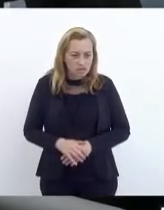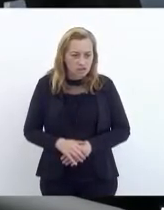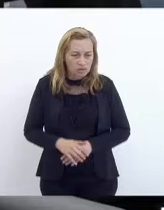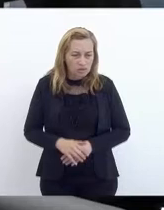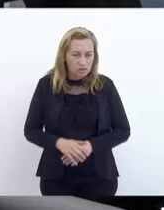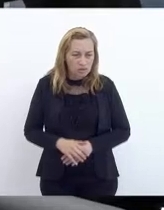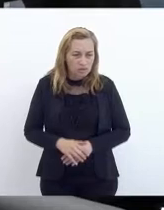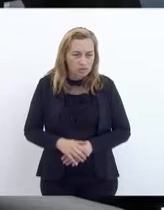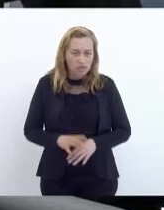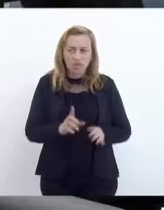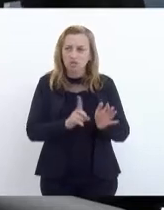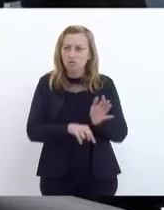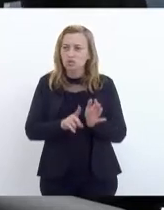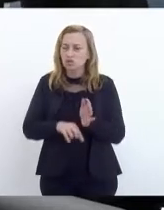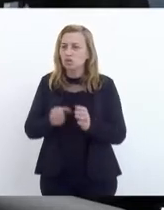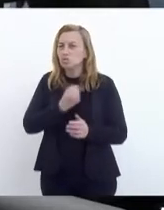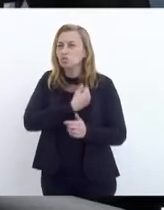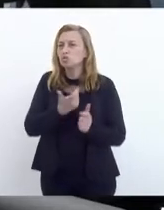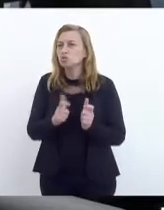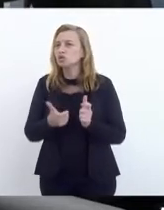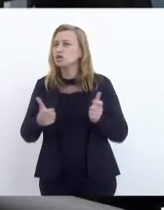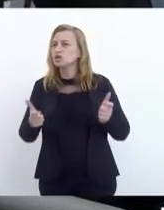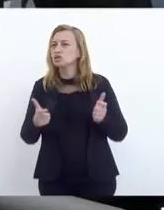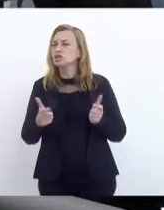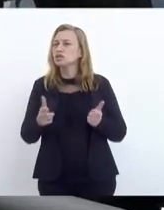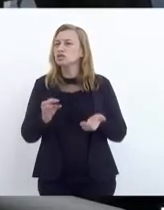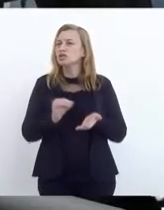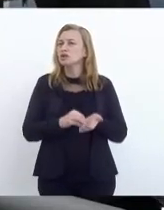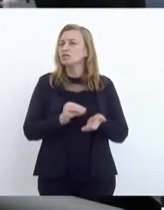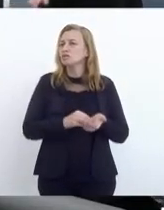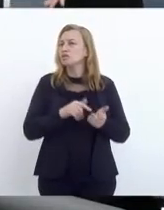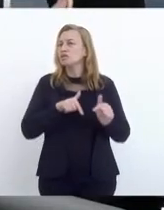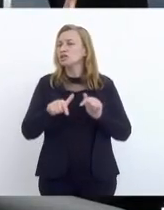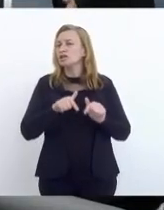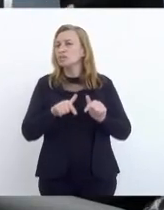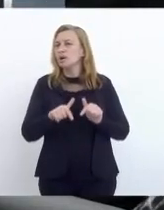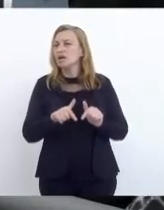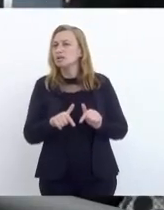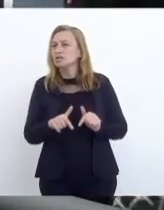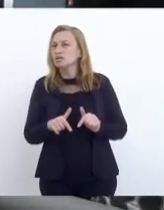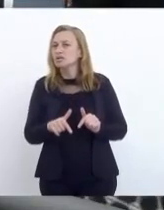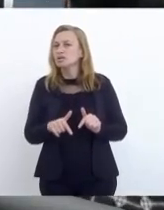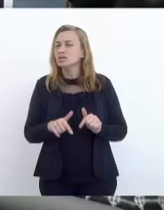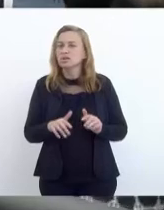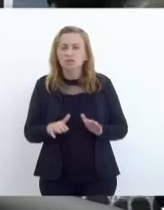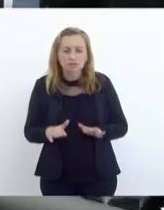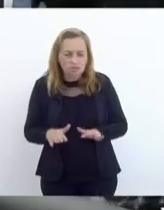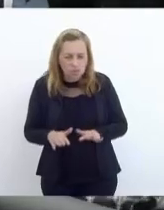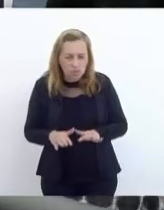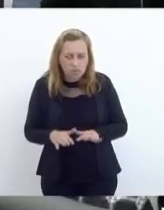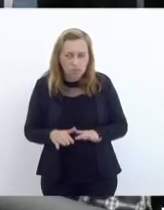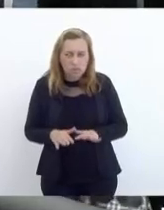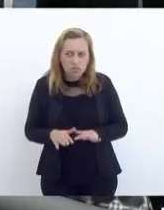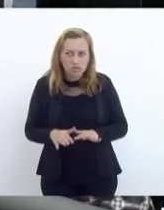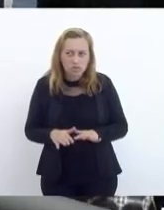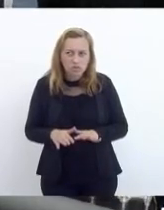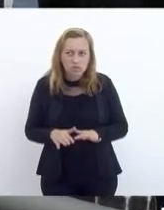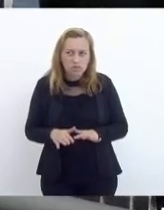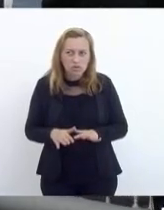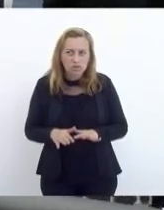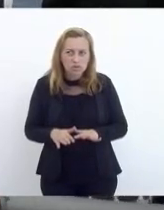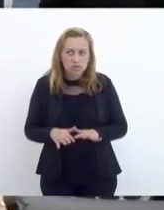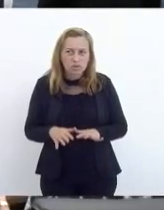na precarização de vida do trabalhador. Isso daí realmente é um negócio, enfim,